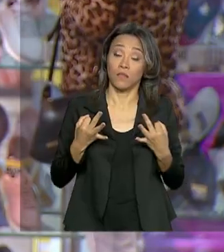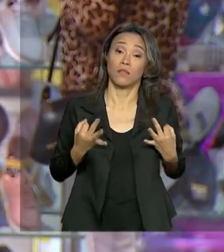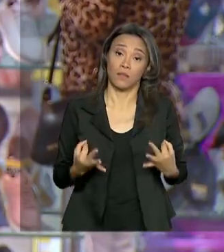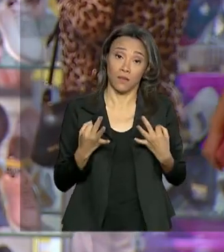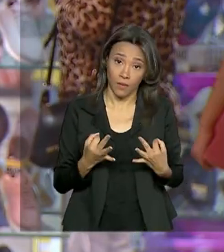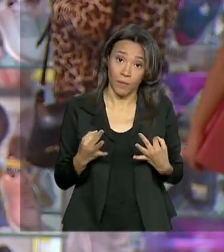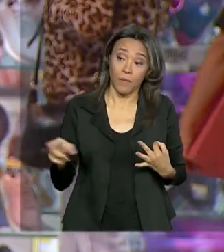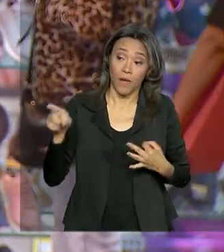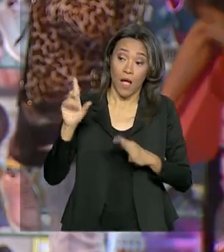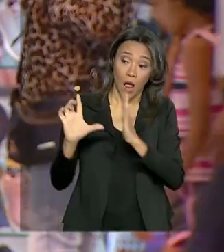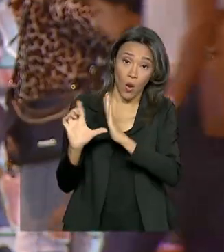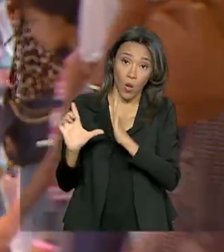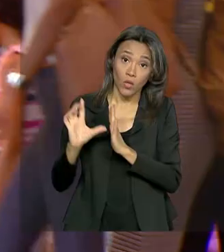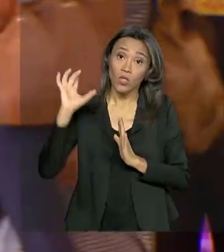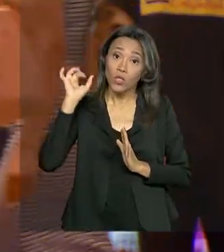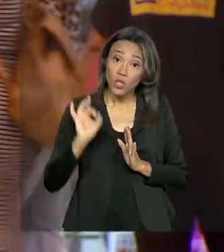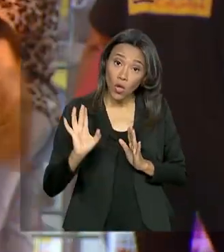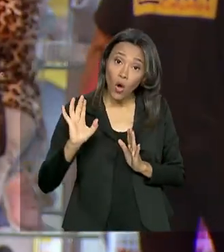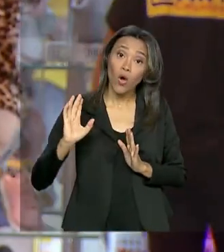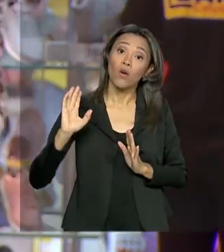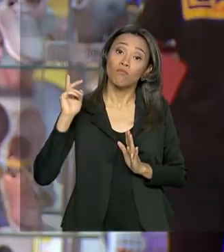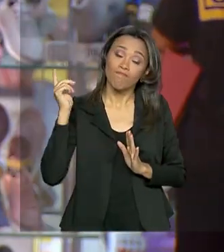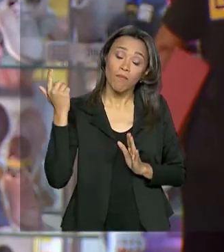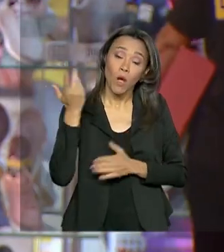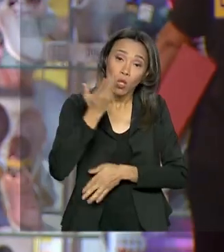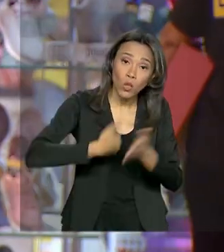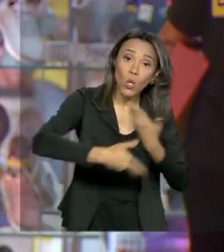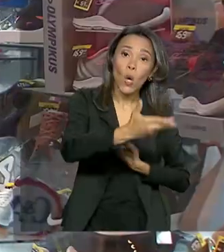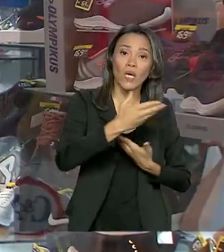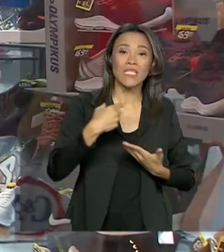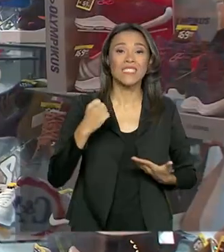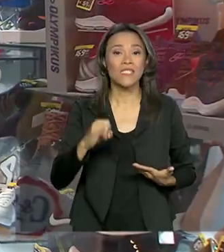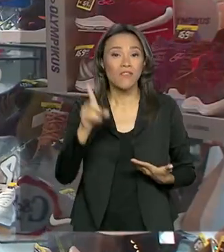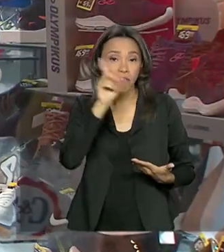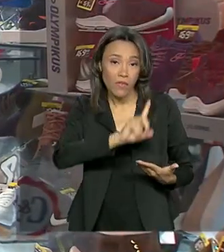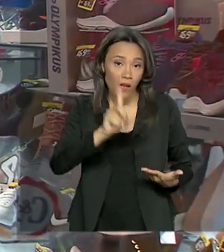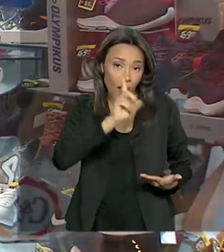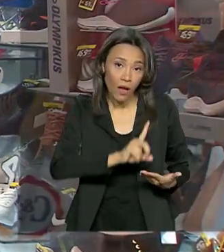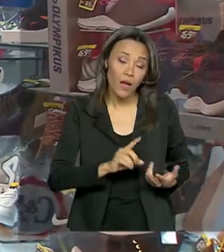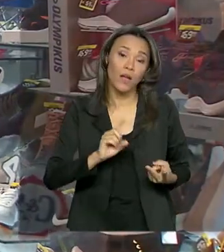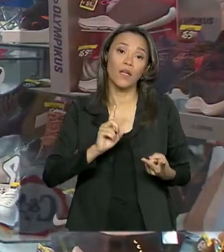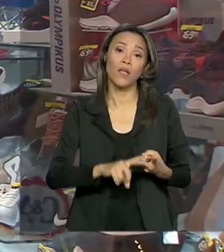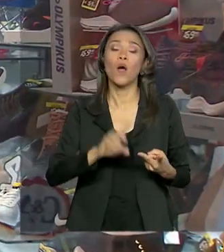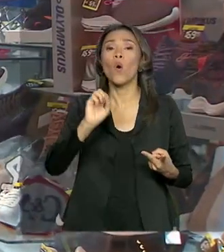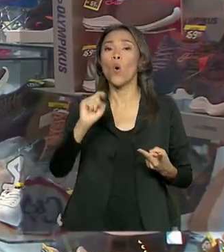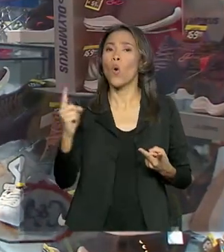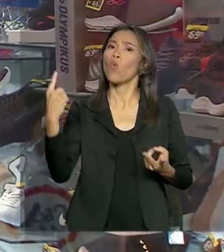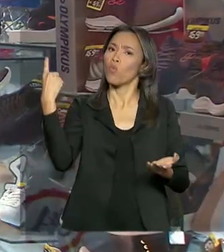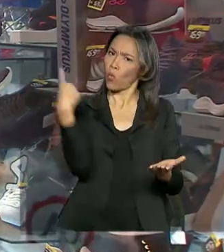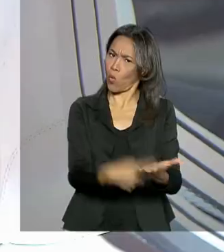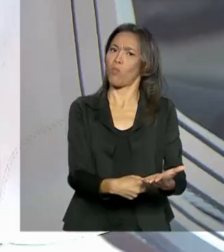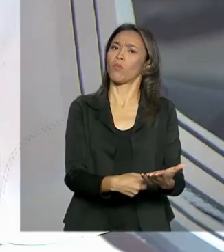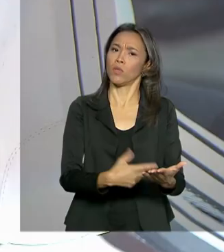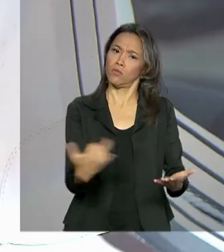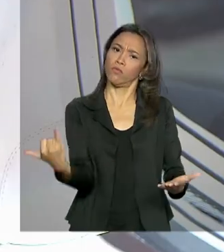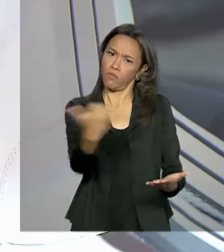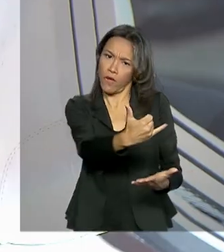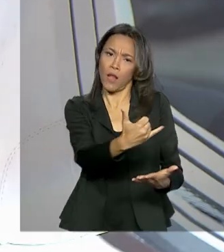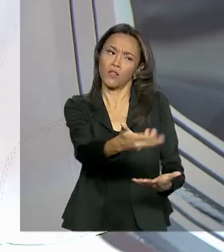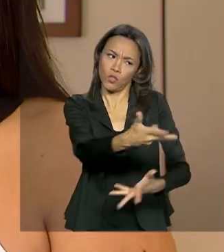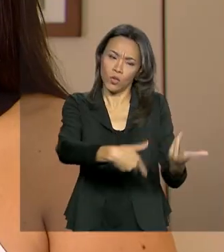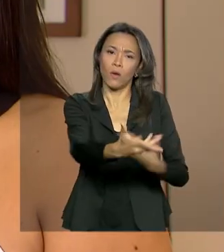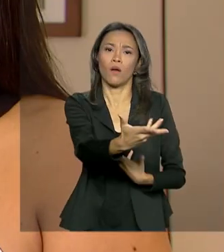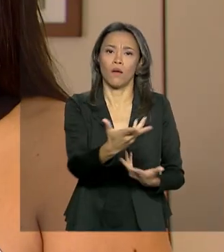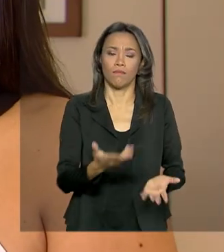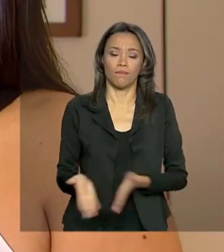lojista só é obrigado a trocar o produto quando há um defeito ou quando ele faz o compromisso com o consumidor de fazer a